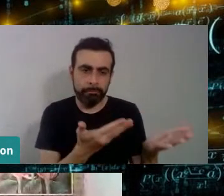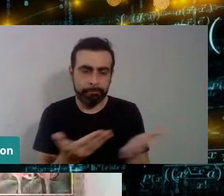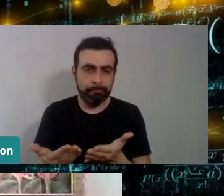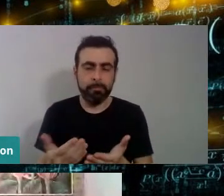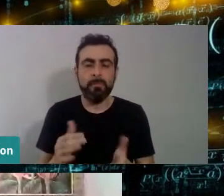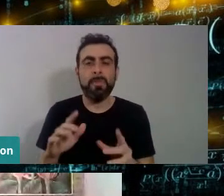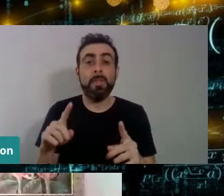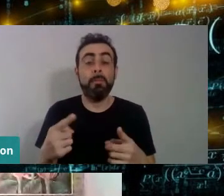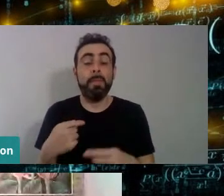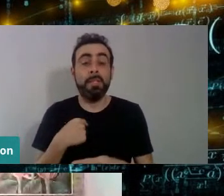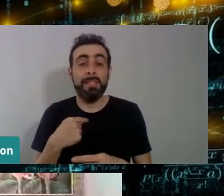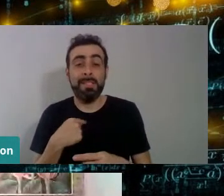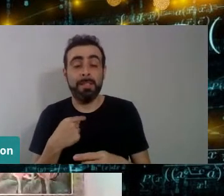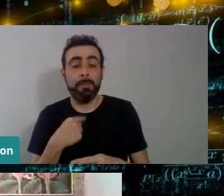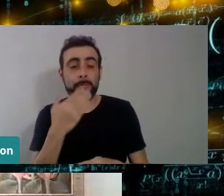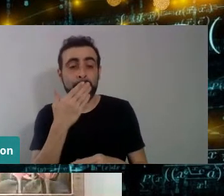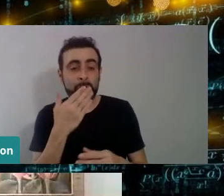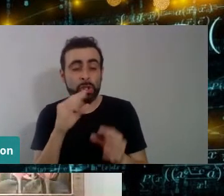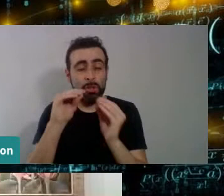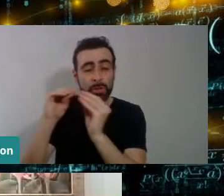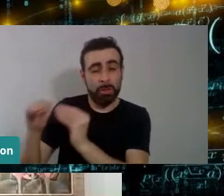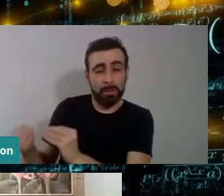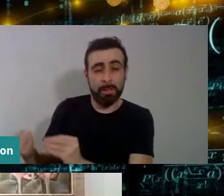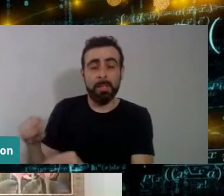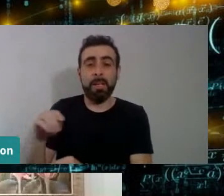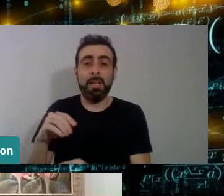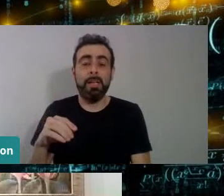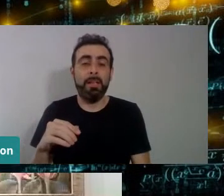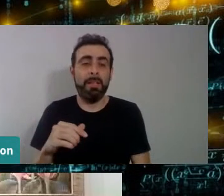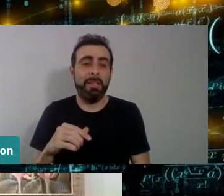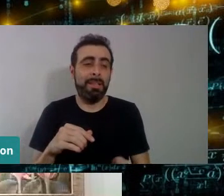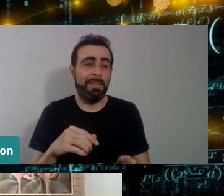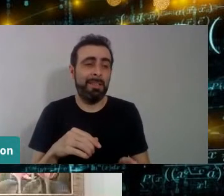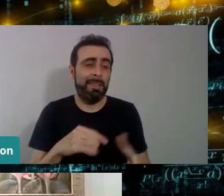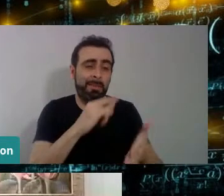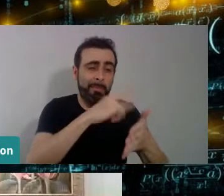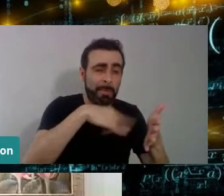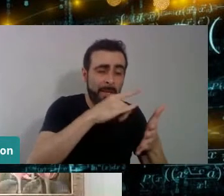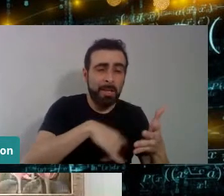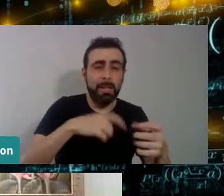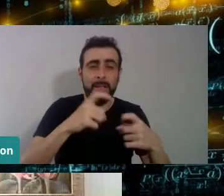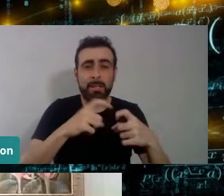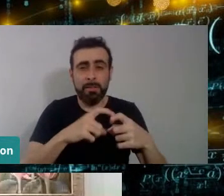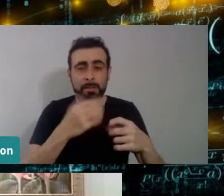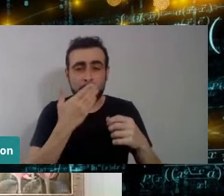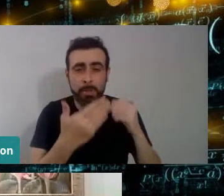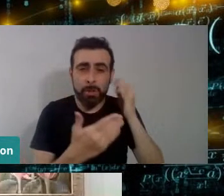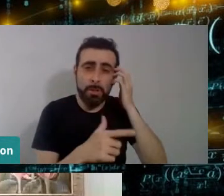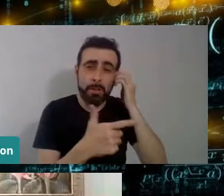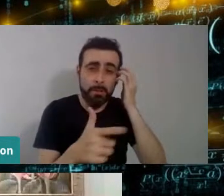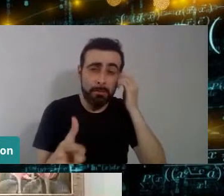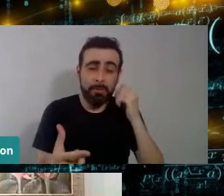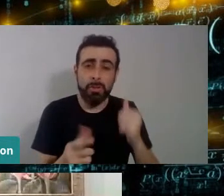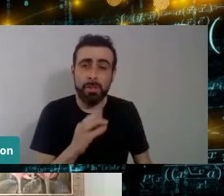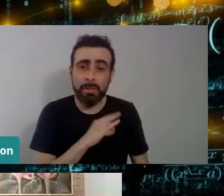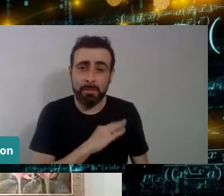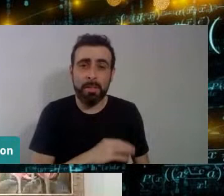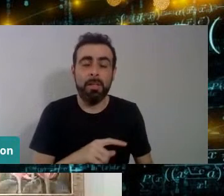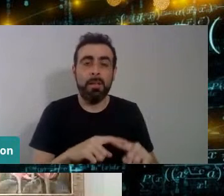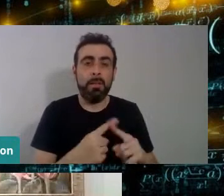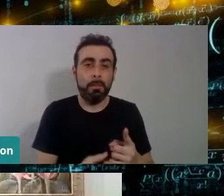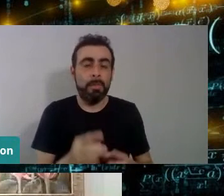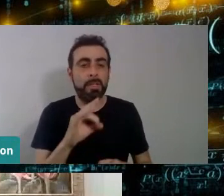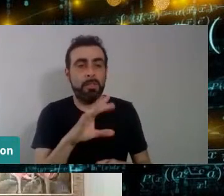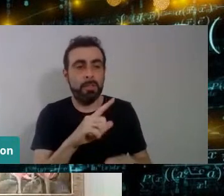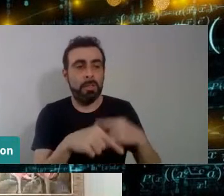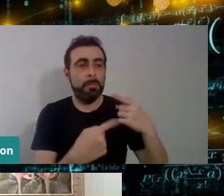de serviço da ferrovia, tirei algumas licenças, afastamento sem vencimento, somei com